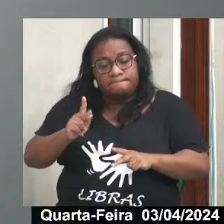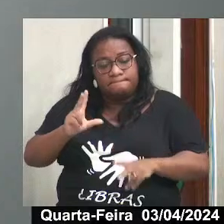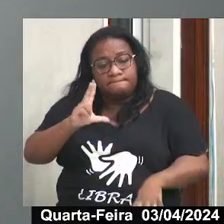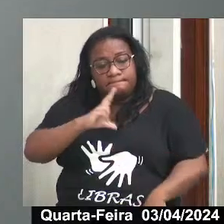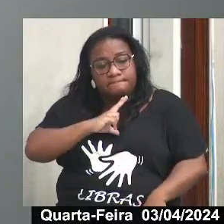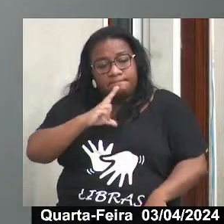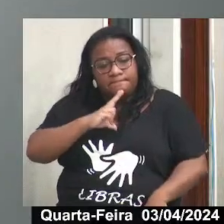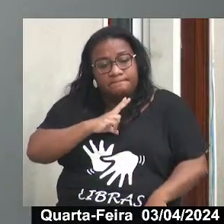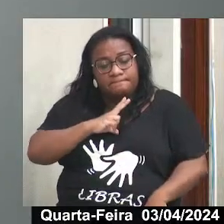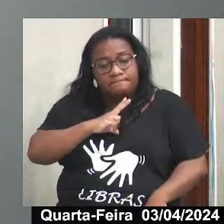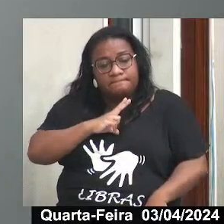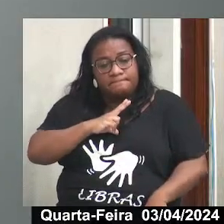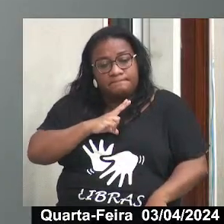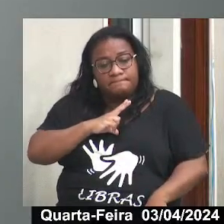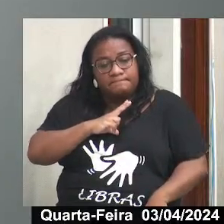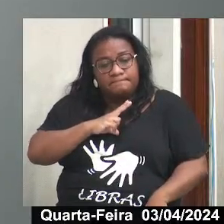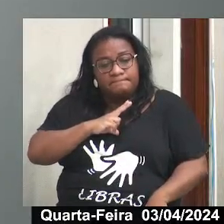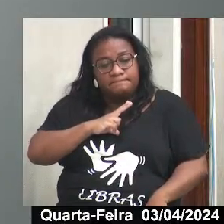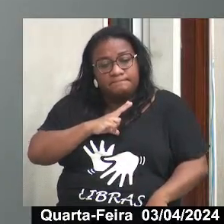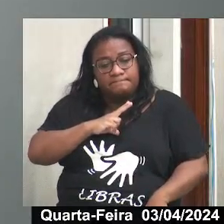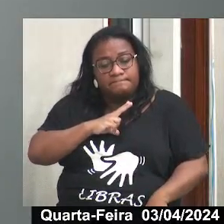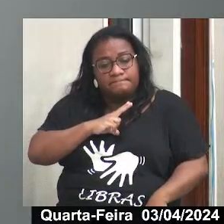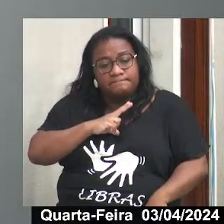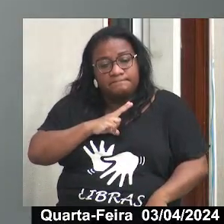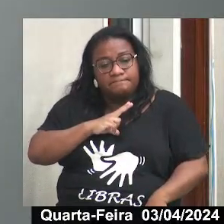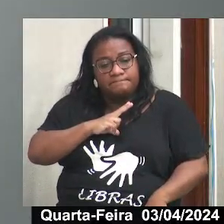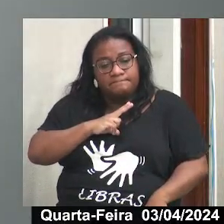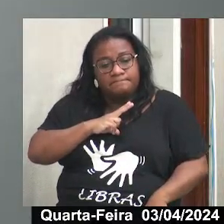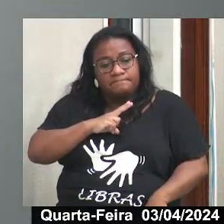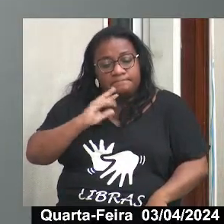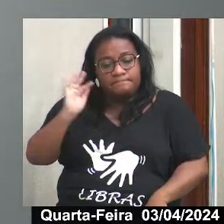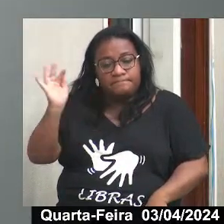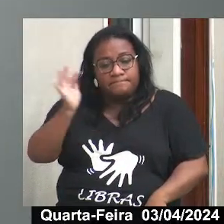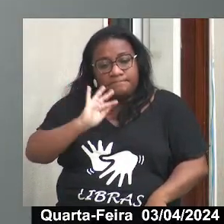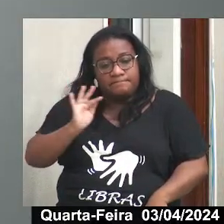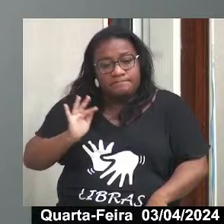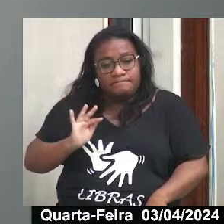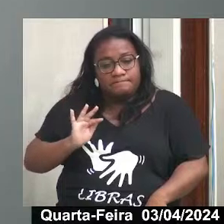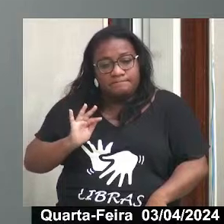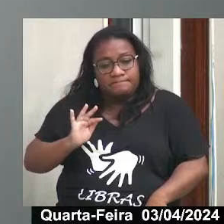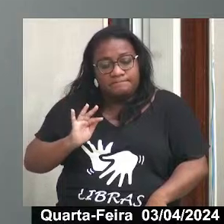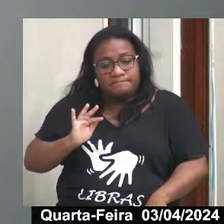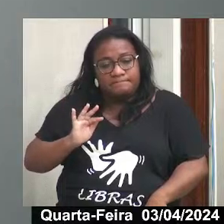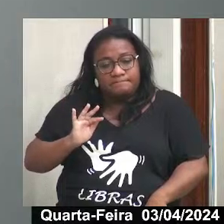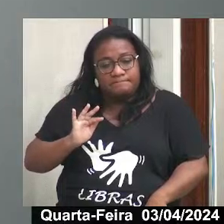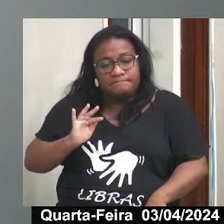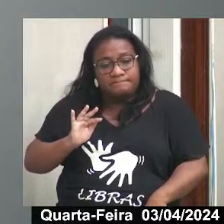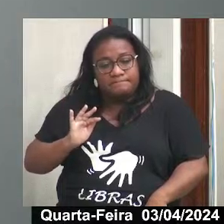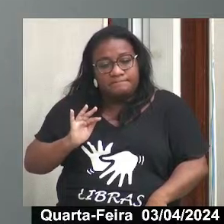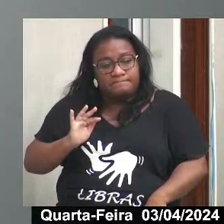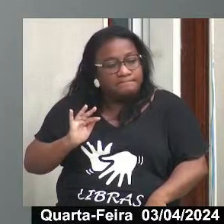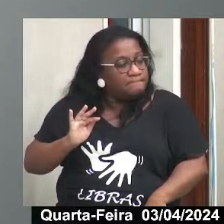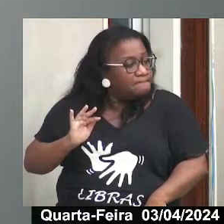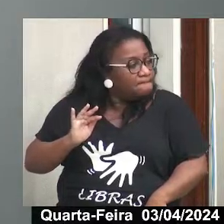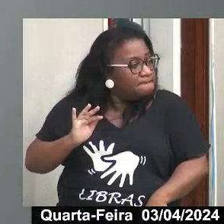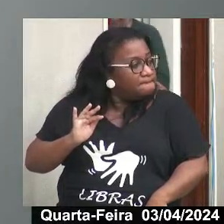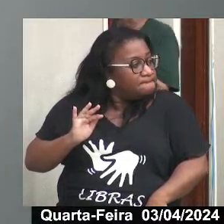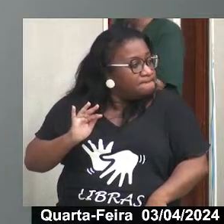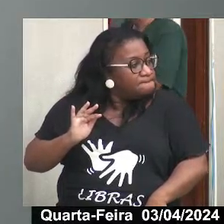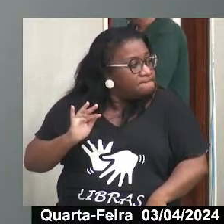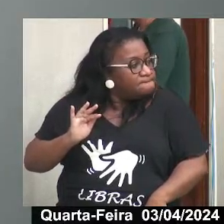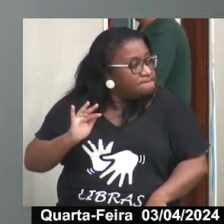interesses pessoais. Então eu fico contente que nesse momento, na janela partidária que nós estamos